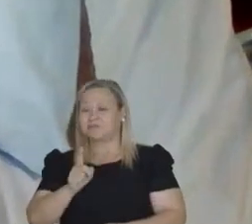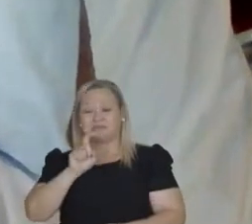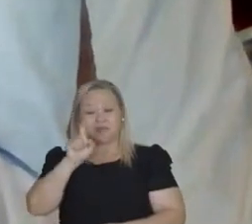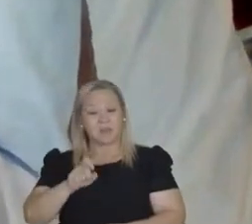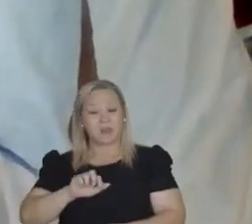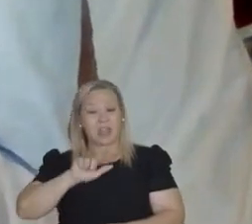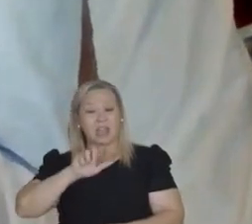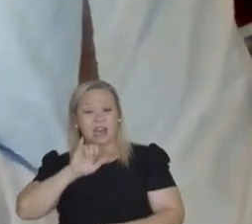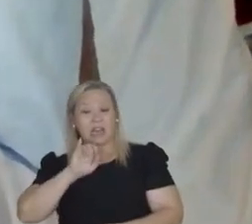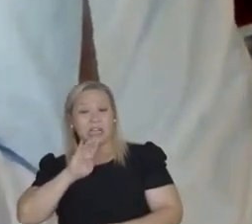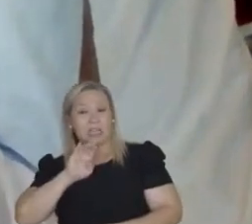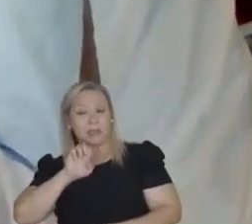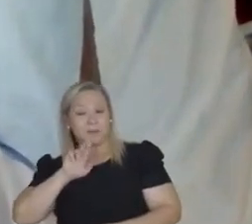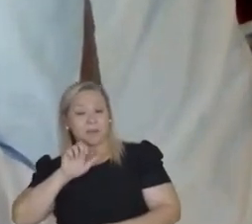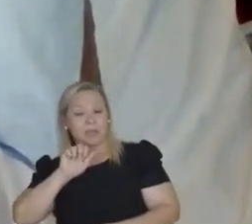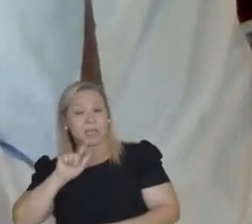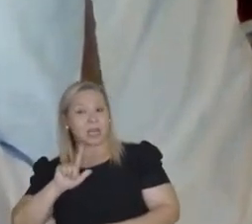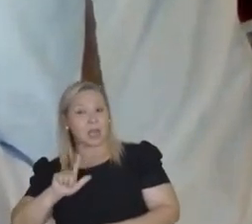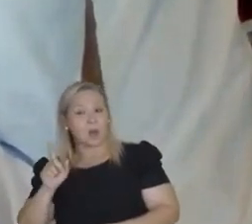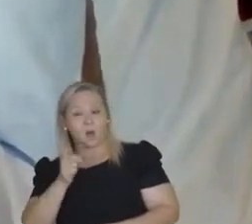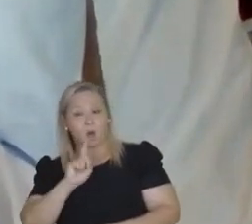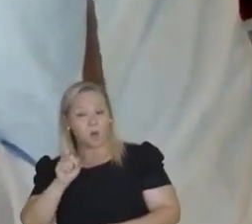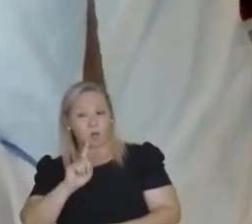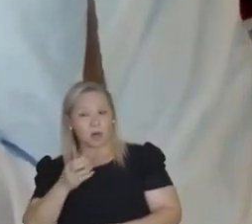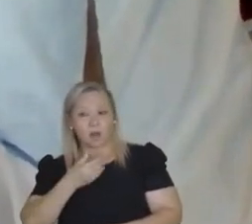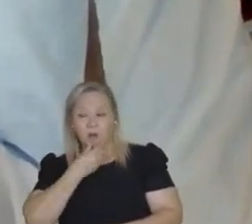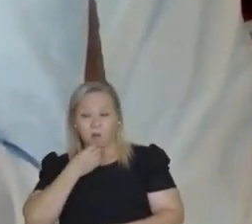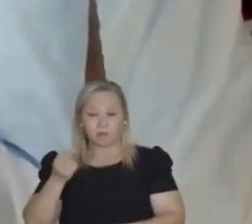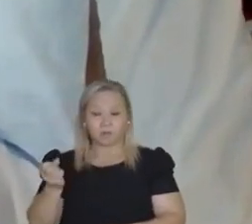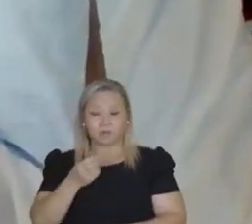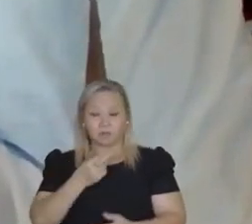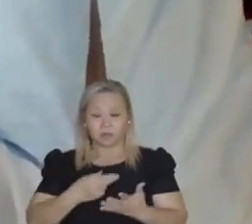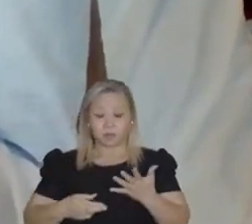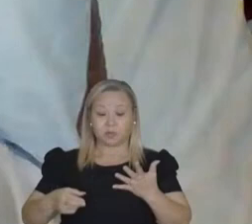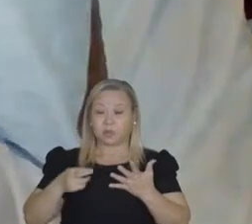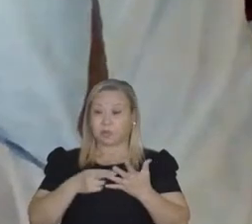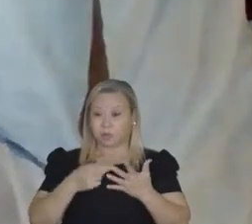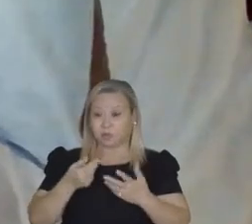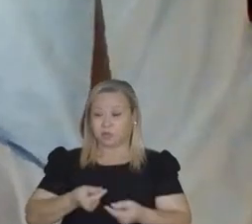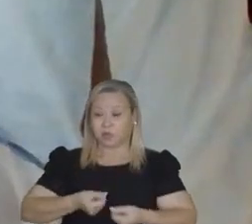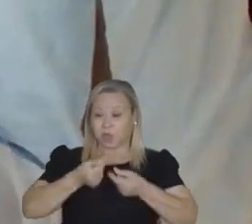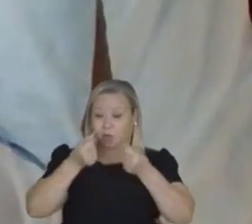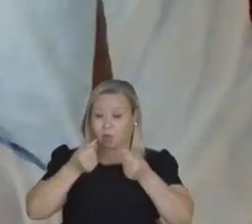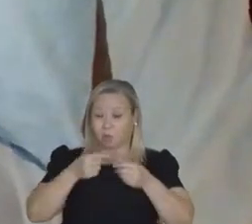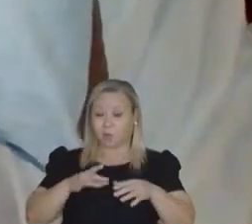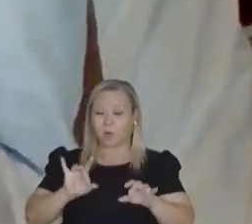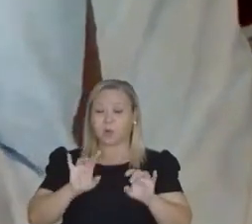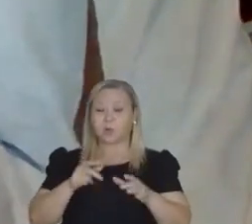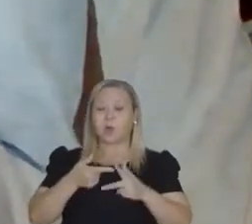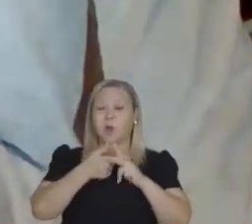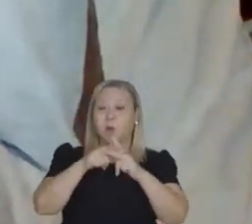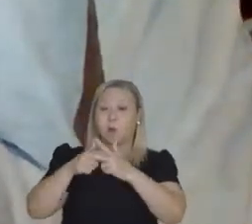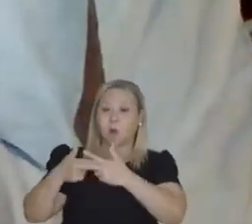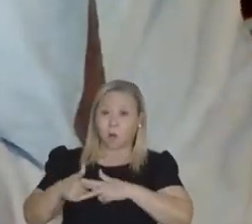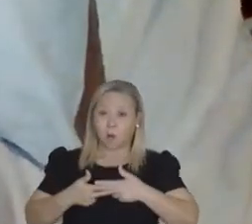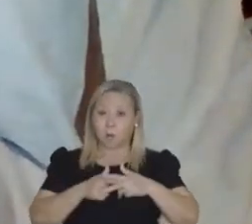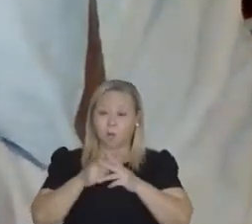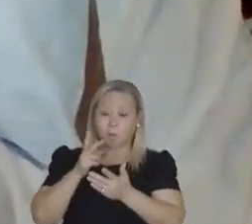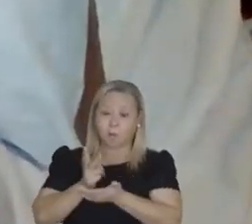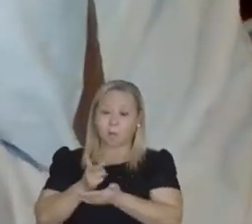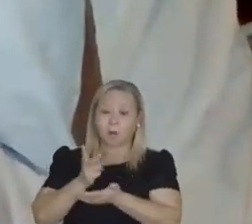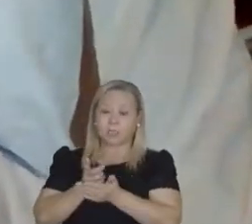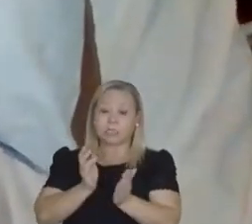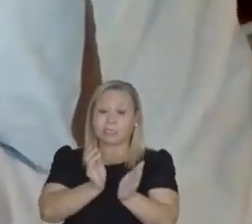Né? Na verdade, ele usa os recursos só exclusivamente para a manutenção desse grupo